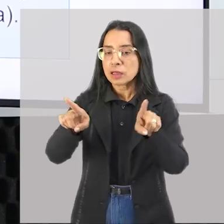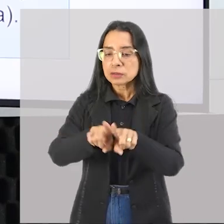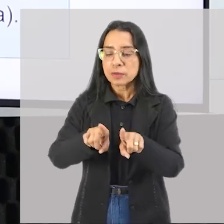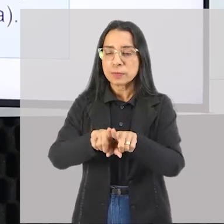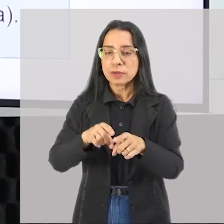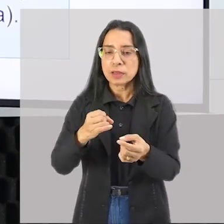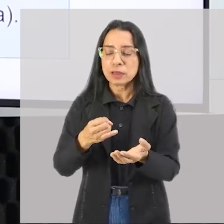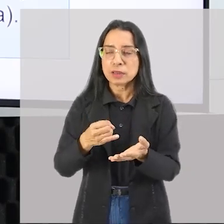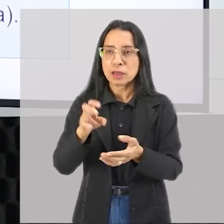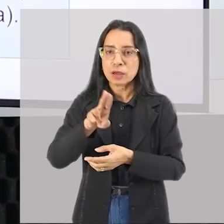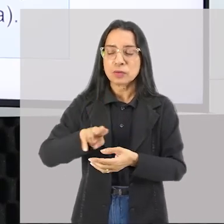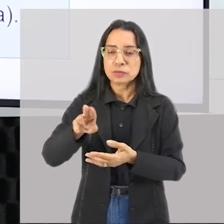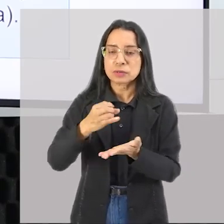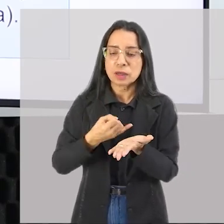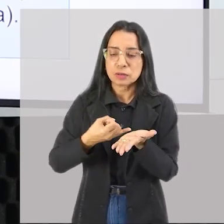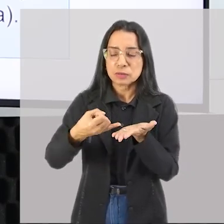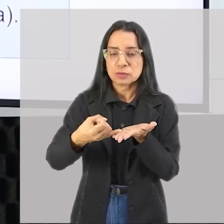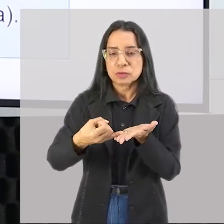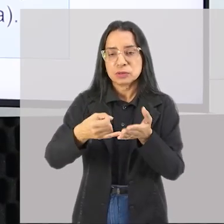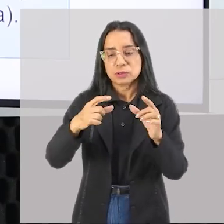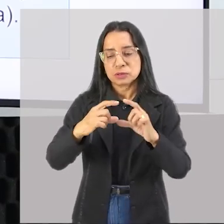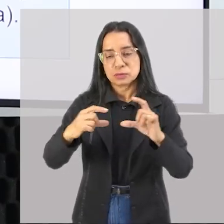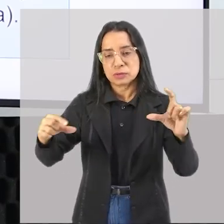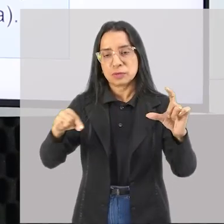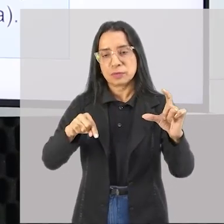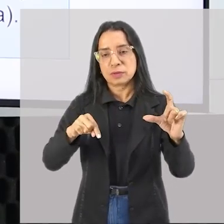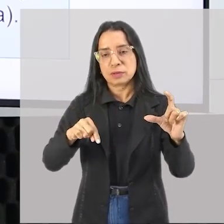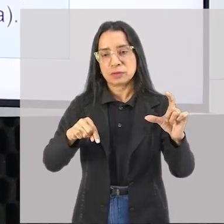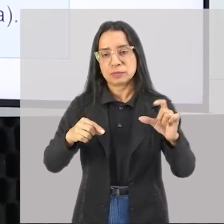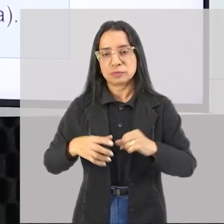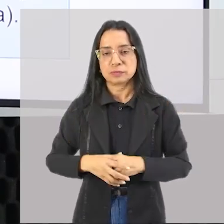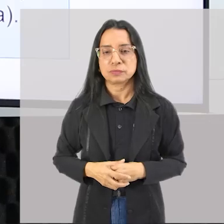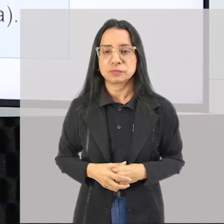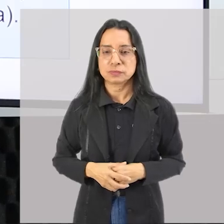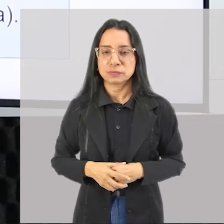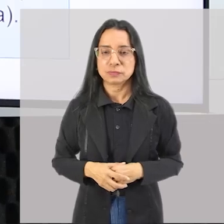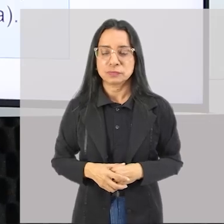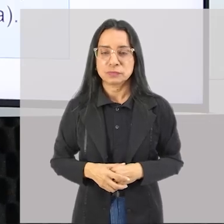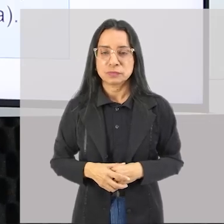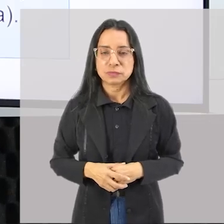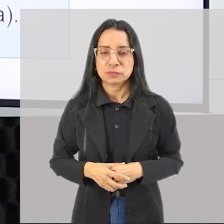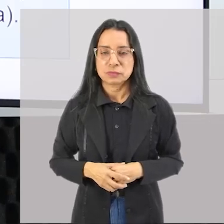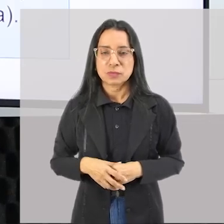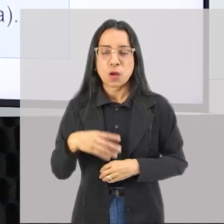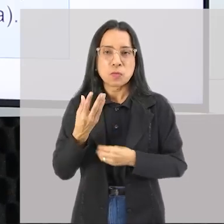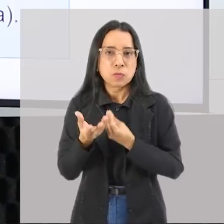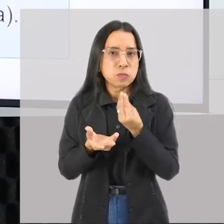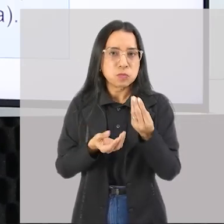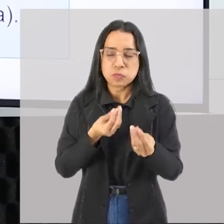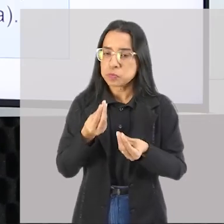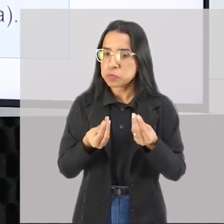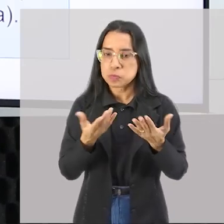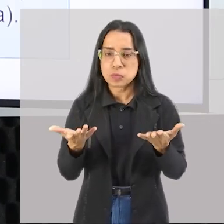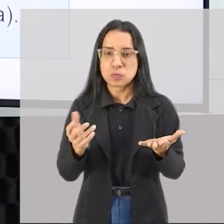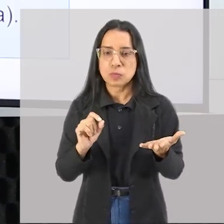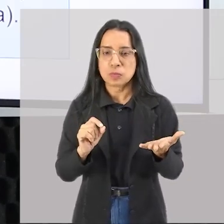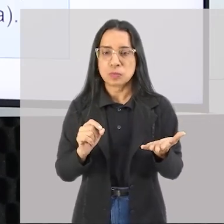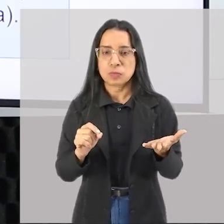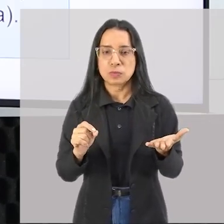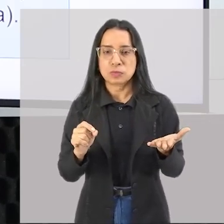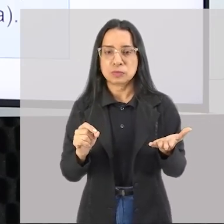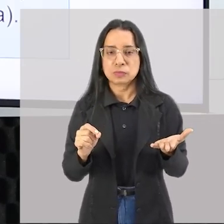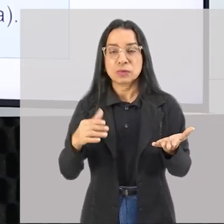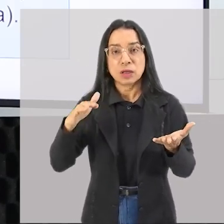usado no início ou no meio da frase. As well ou as well as, assim como.